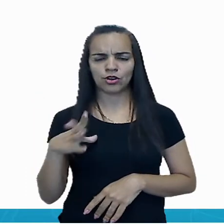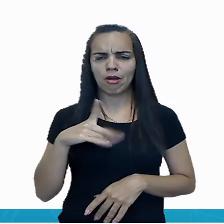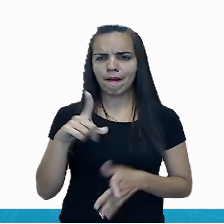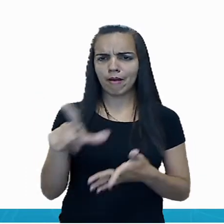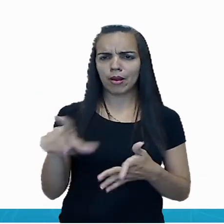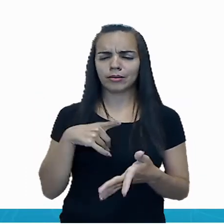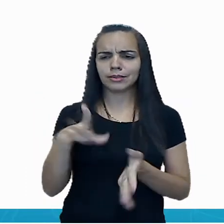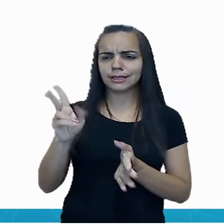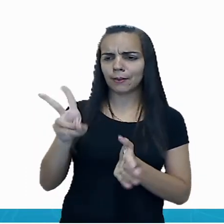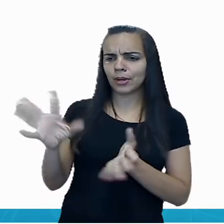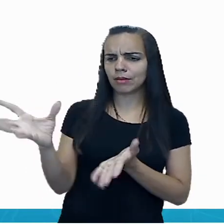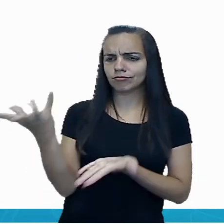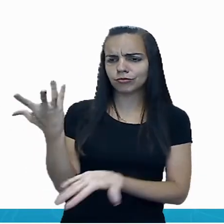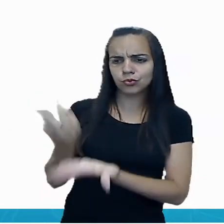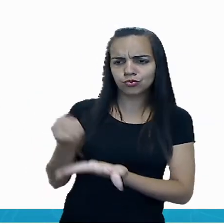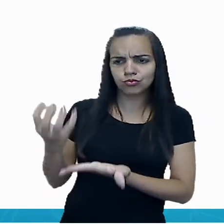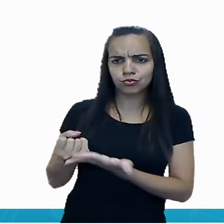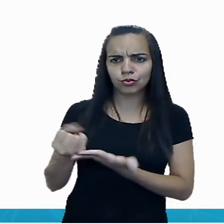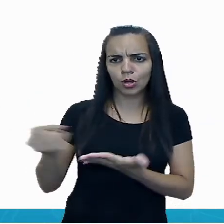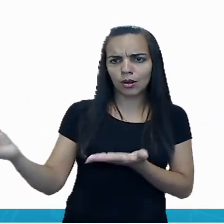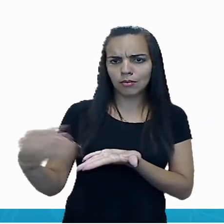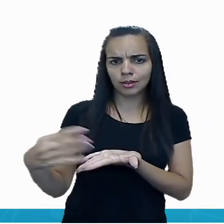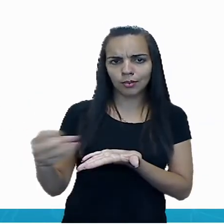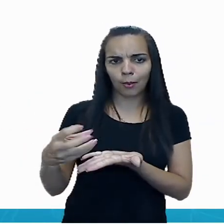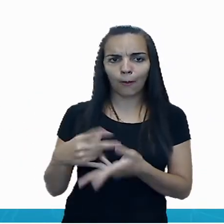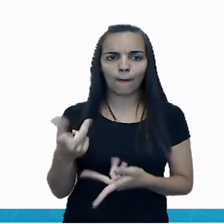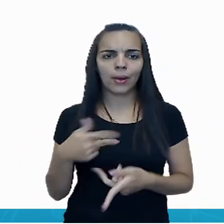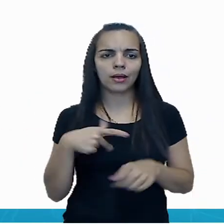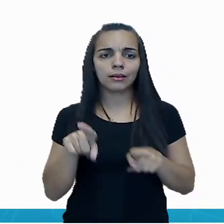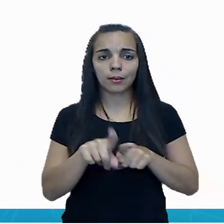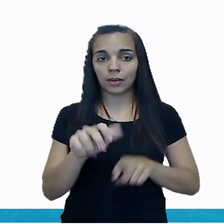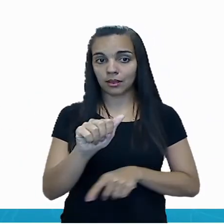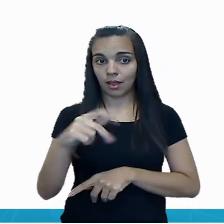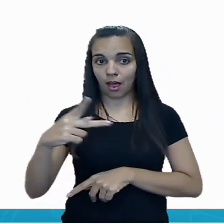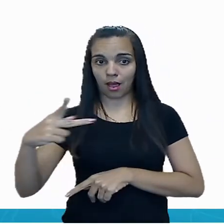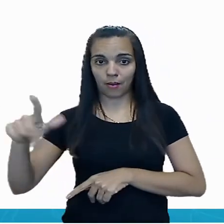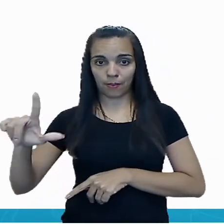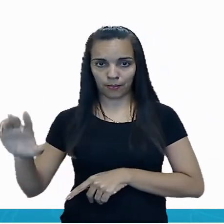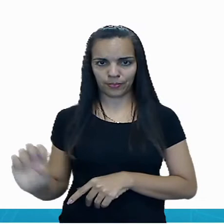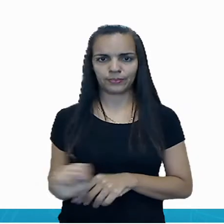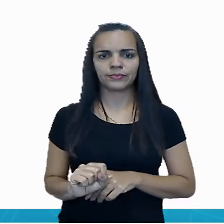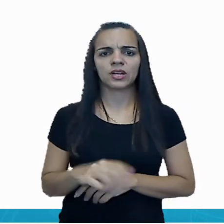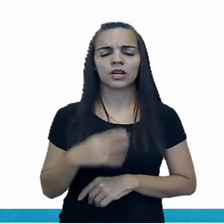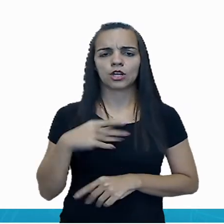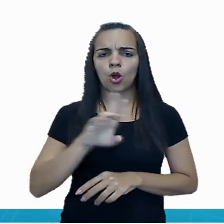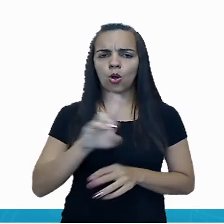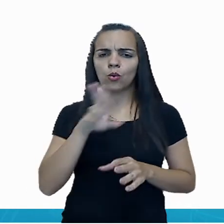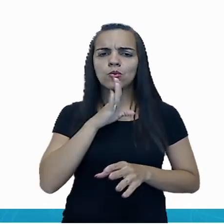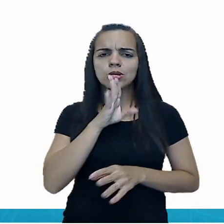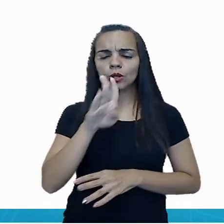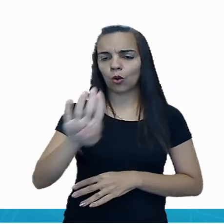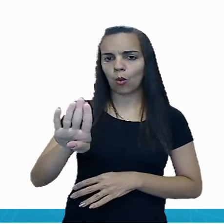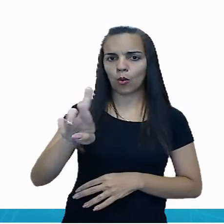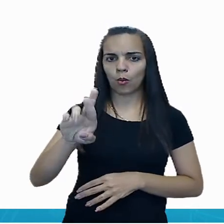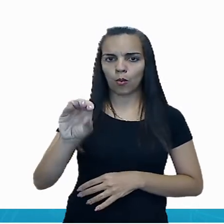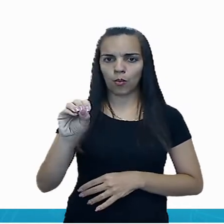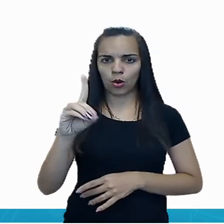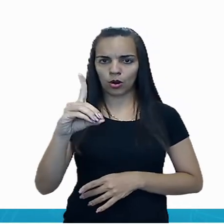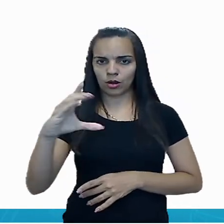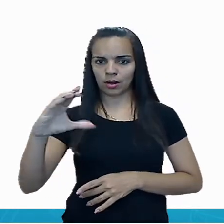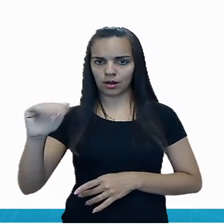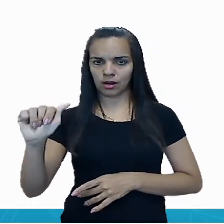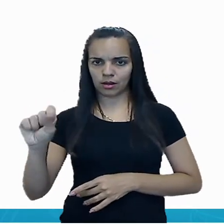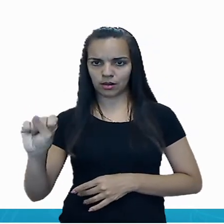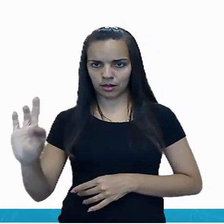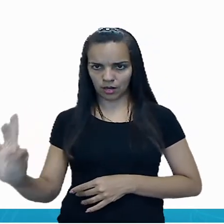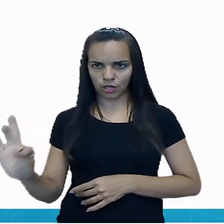tem um outro significado. É um dispositivo reprodutor de áudio e o broadcast, que significa